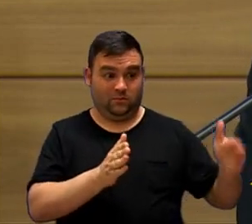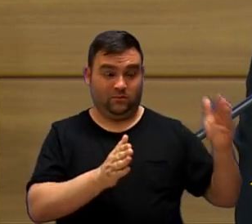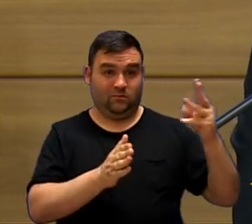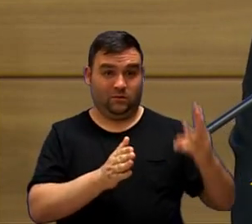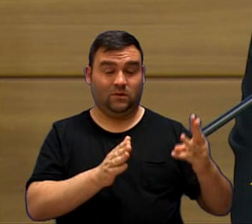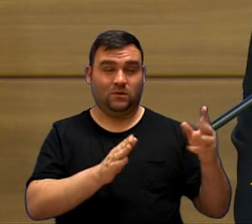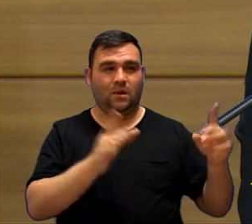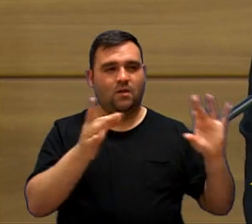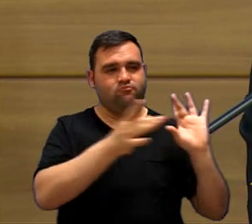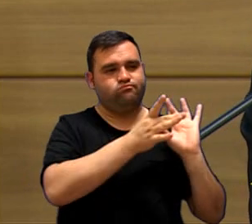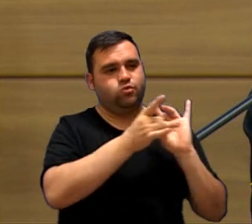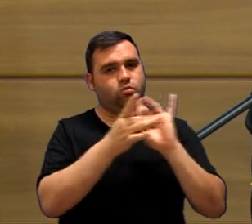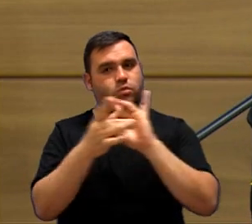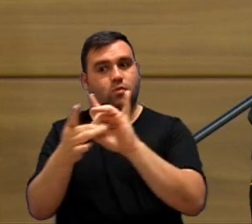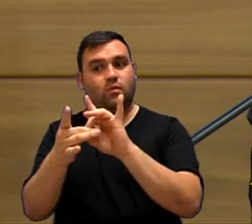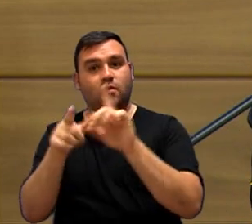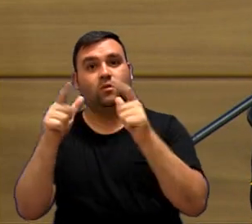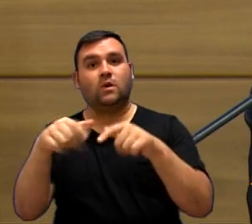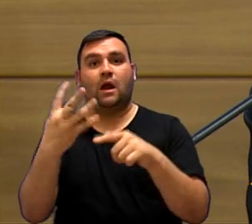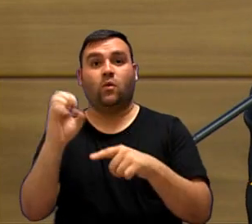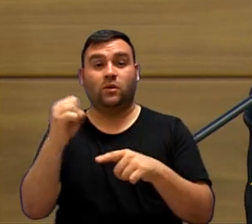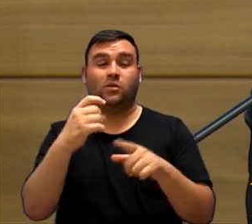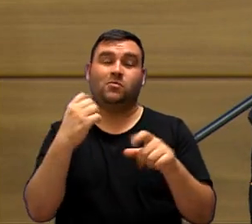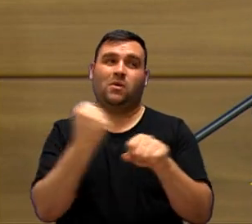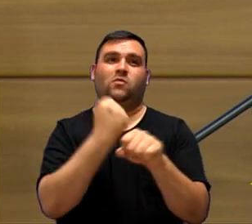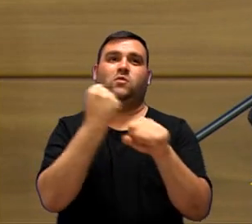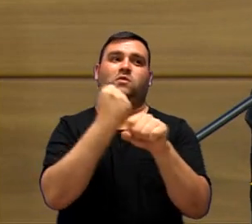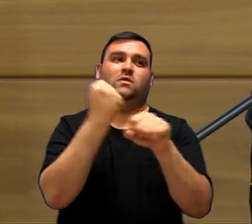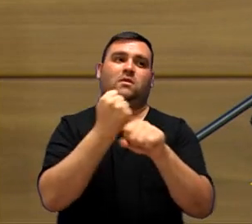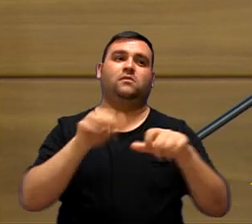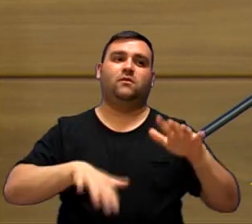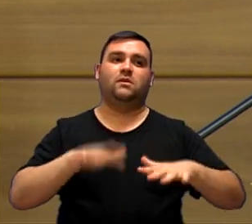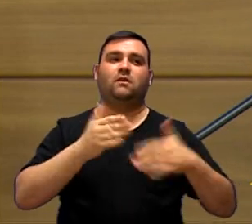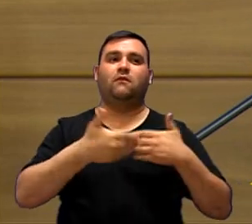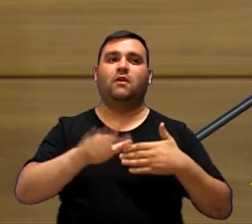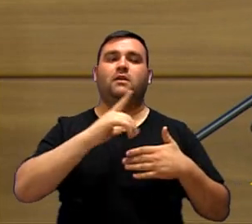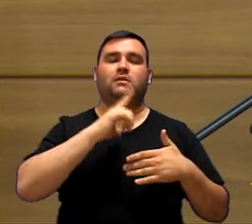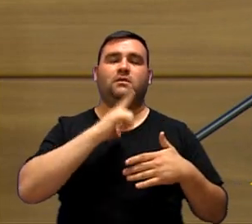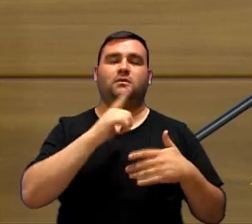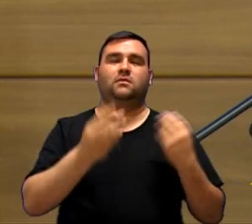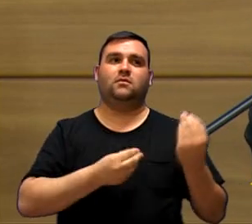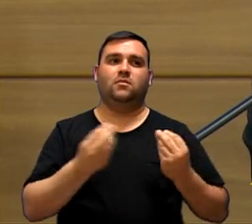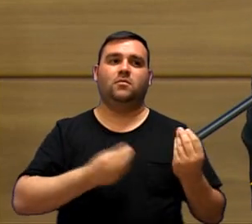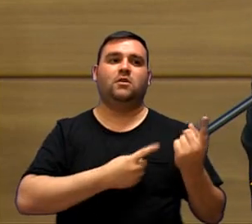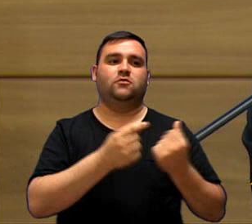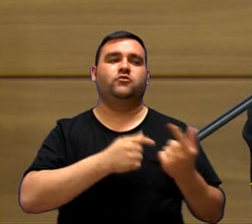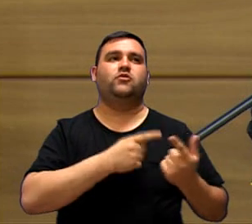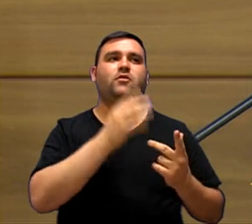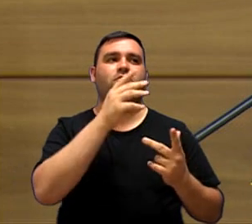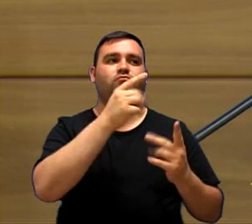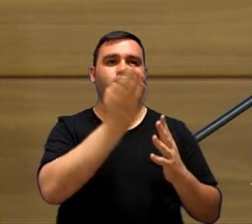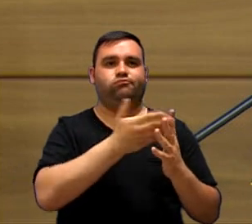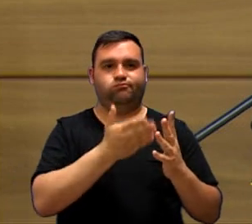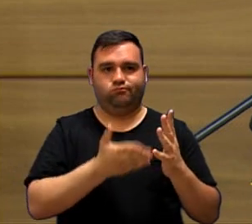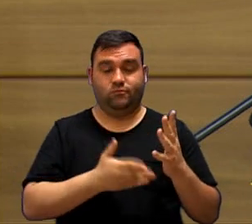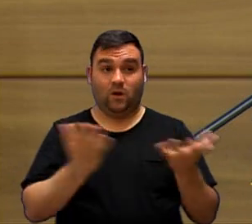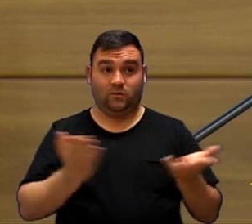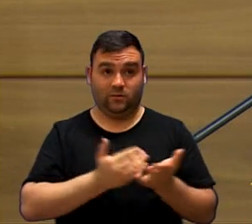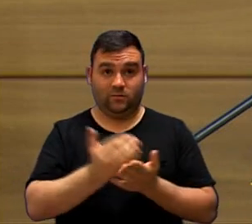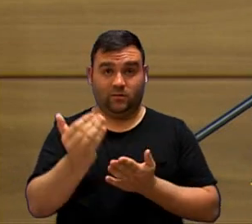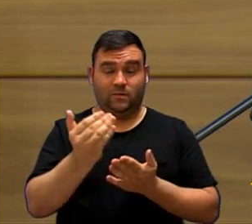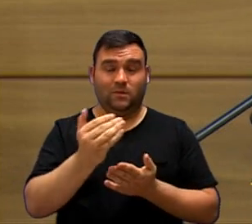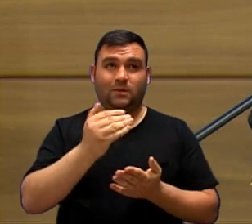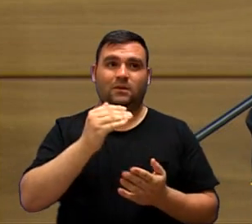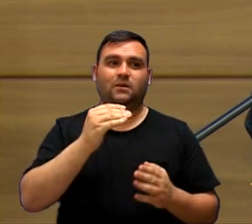na Aparecidinha. Mas essa já é uma obra que, eventualmente, será feita através de financiamento. Essa inicial